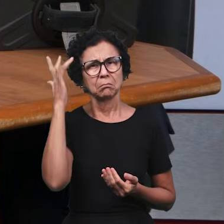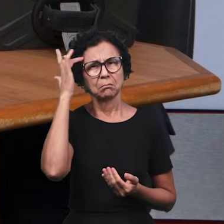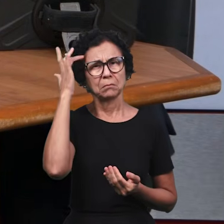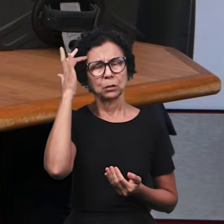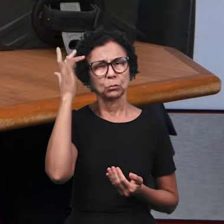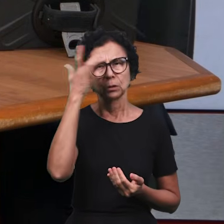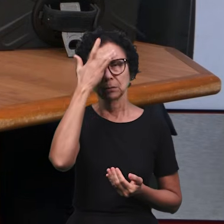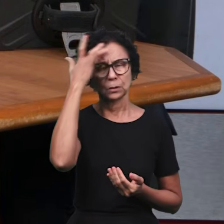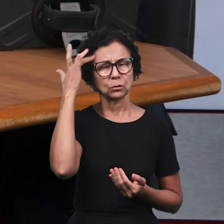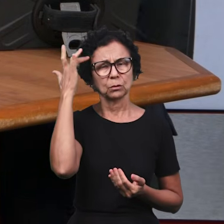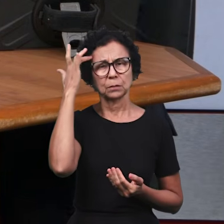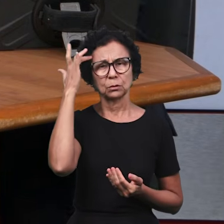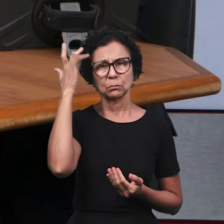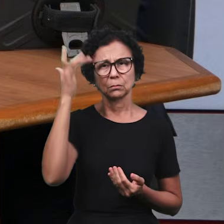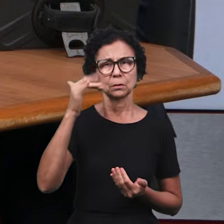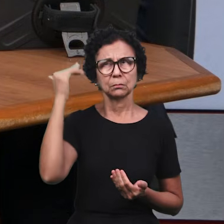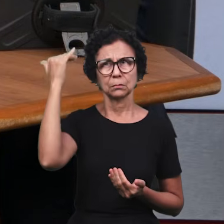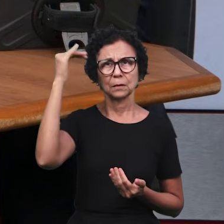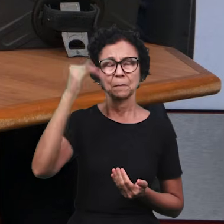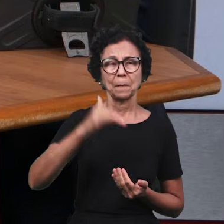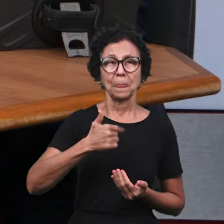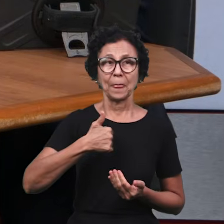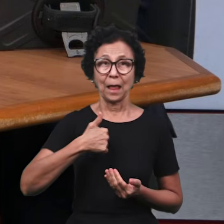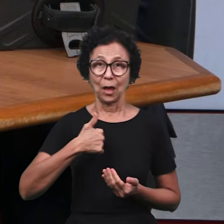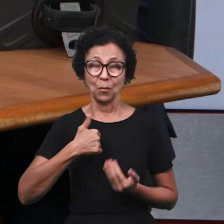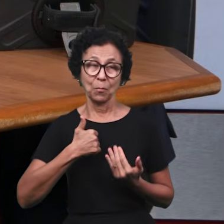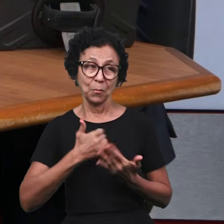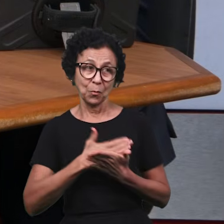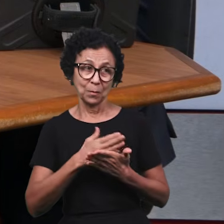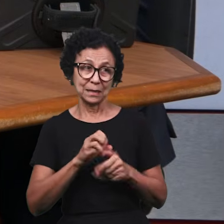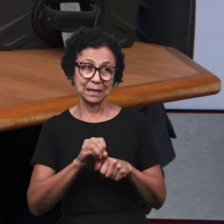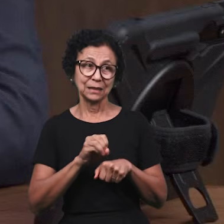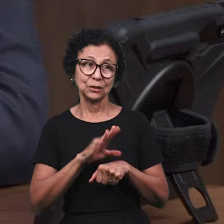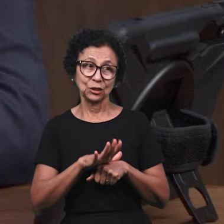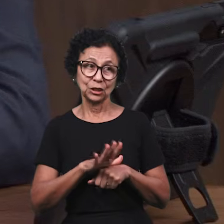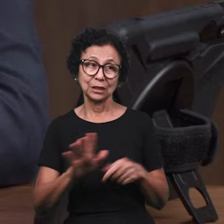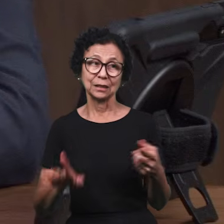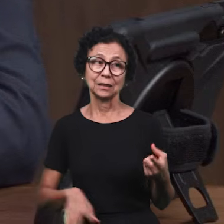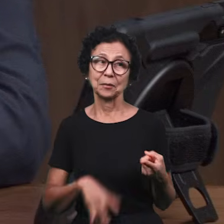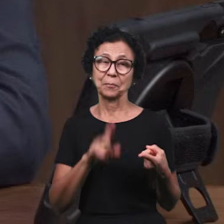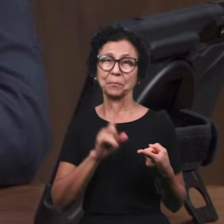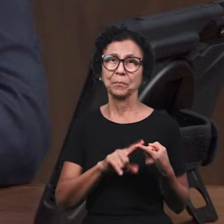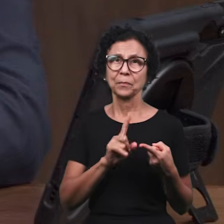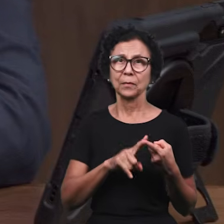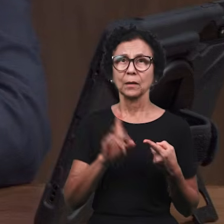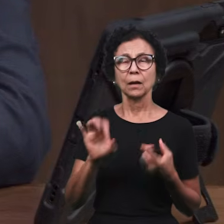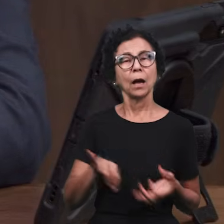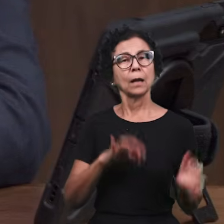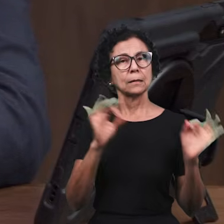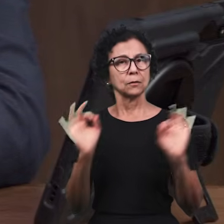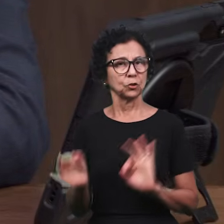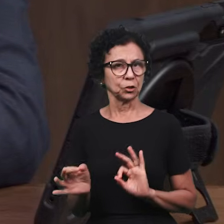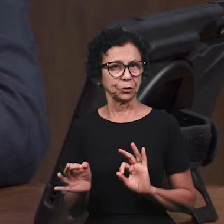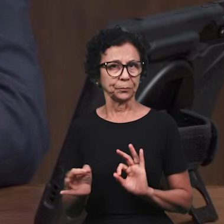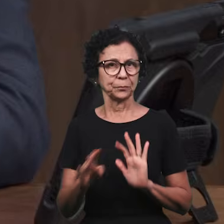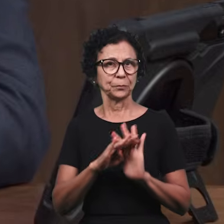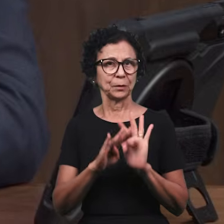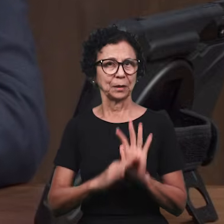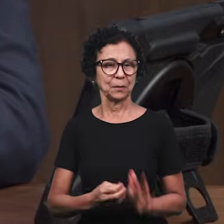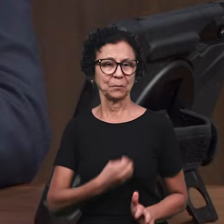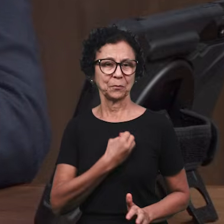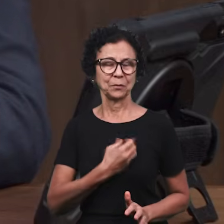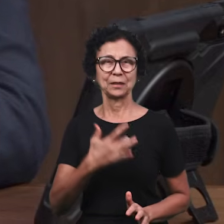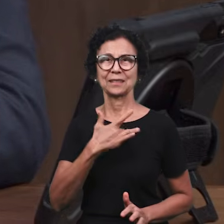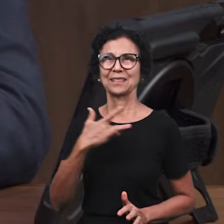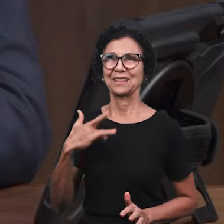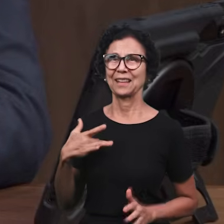vou começar dando as minhas dicas, tá bom? Sei. Primeira dica, você assistiu o Viver com Saúde. Já